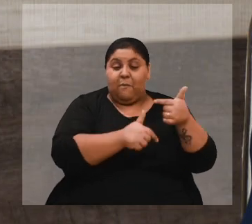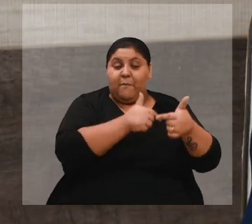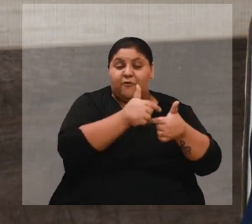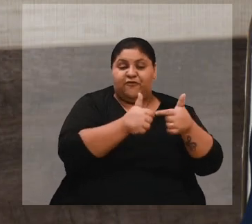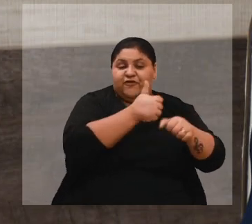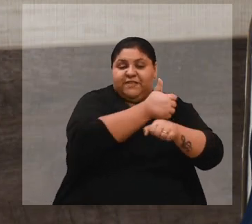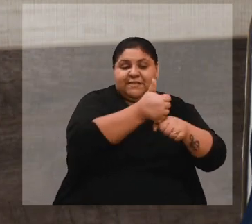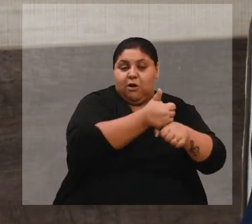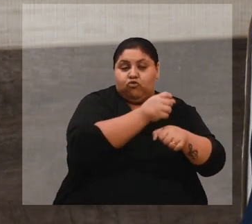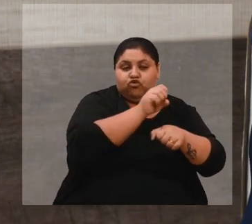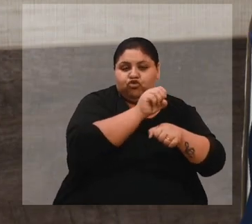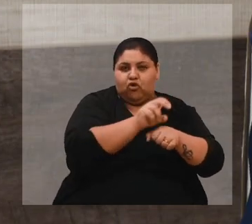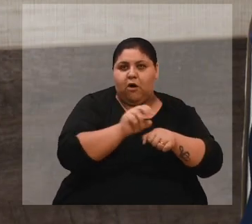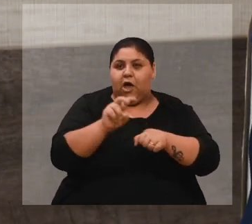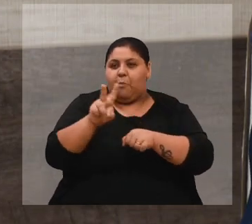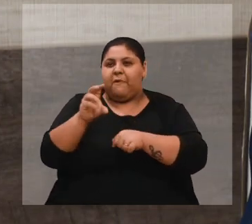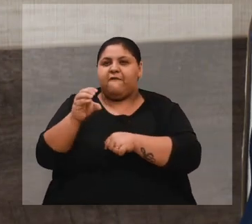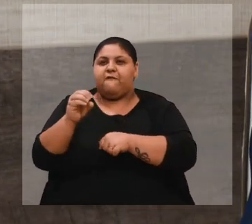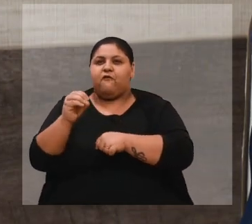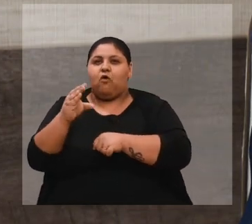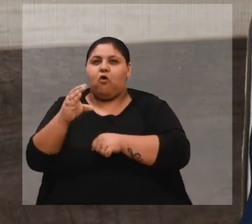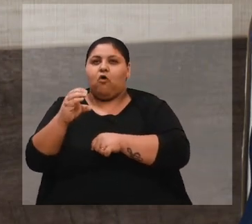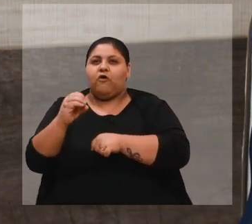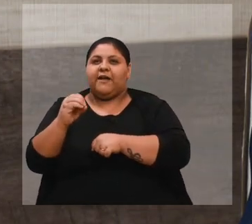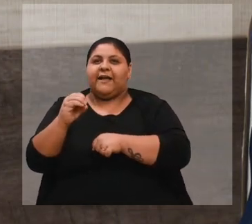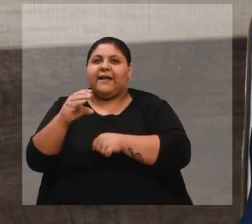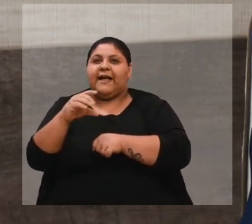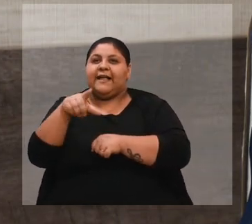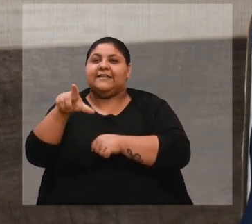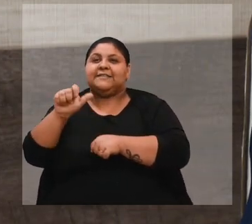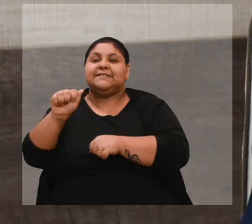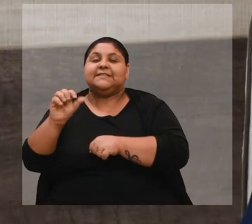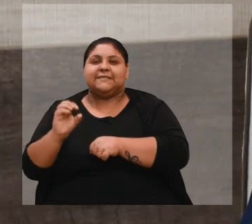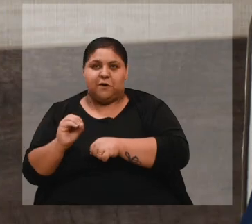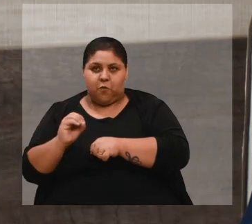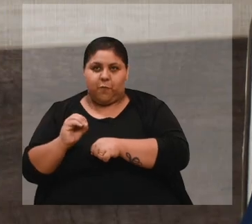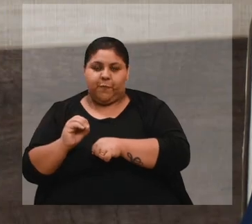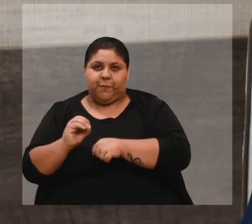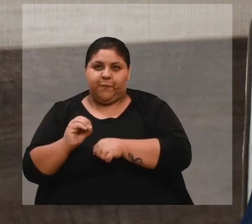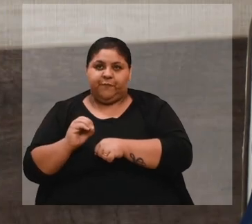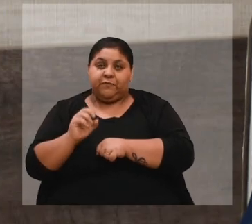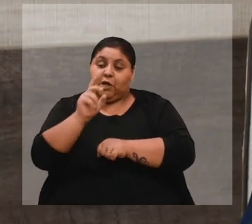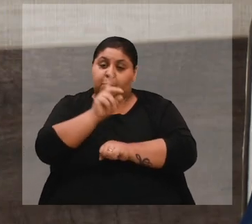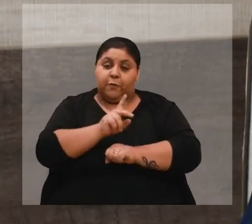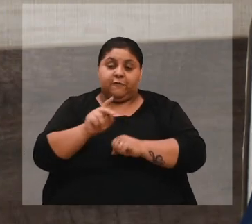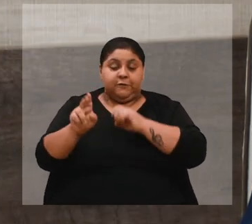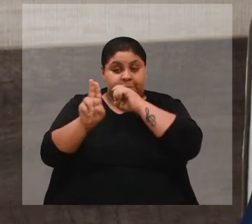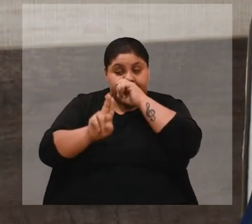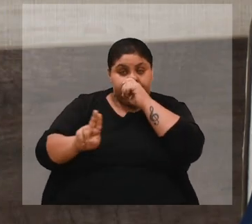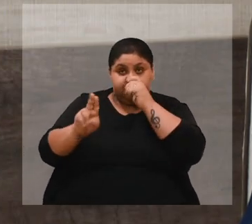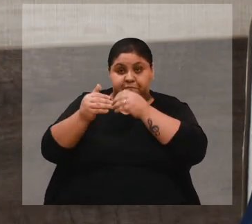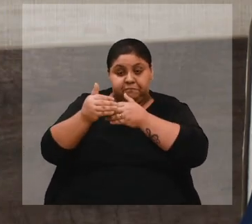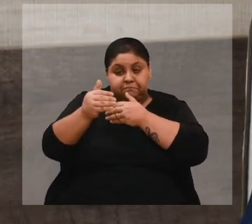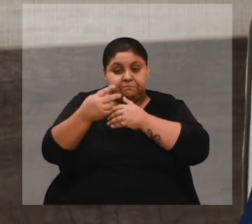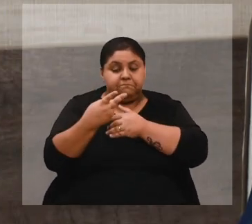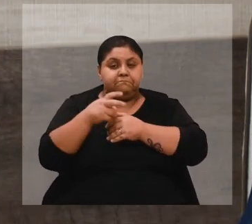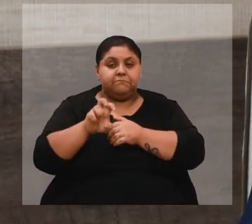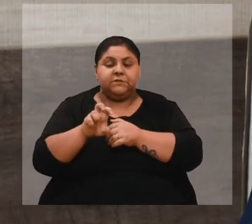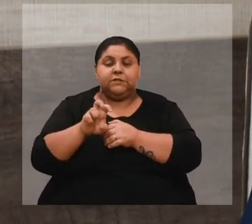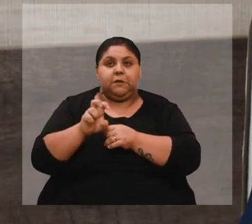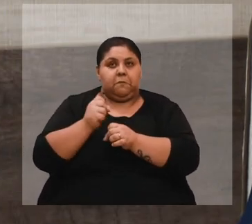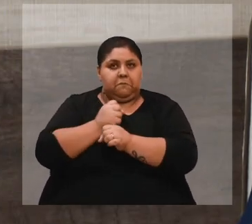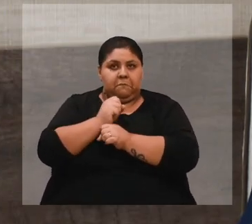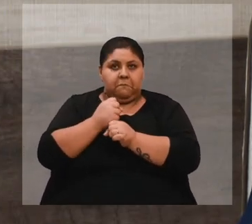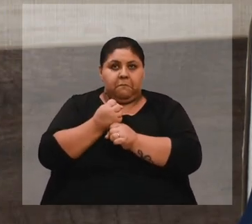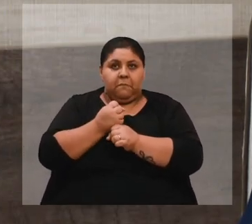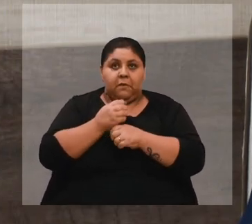profissão, é vocação. E trouxe para a Câmara de Vereadores o professor Zanquim. Professor universitário, que eu fui durante